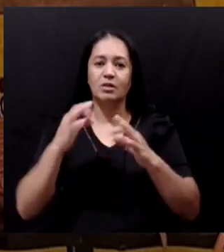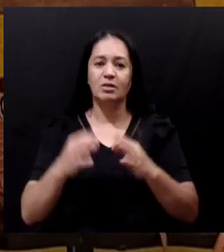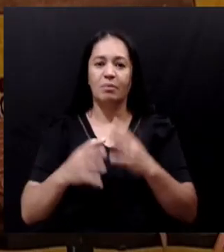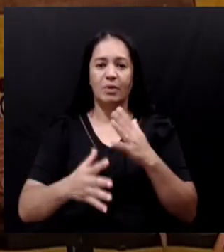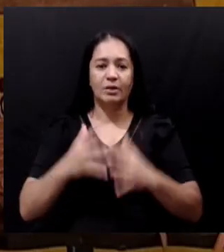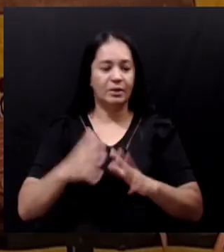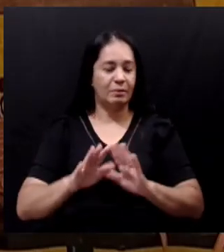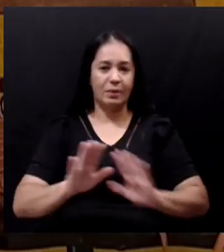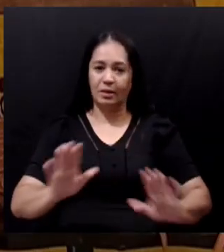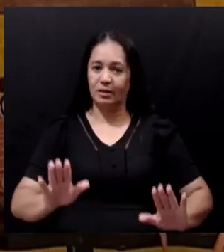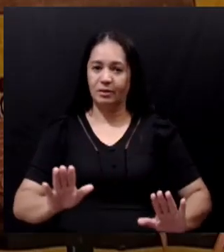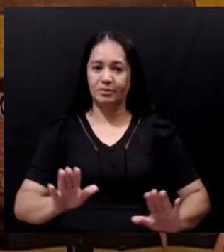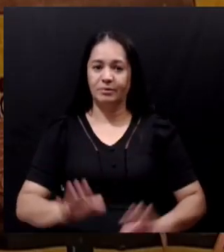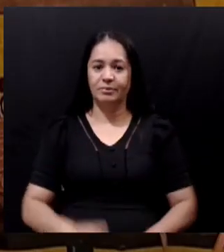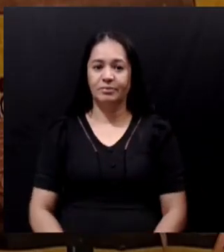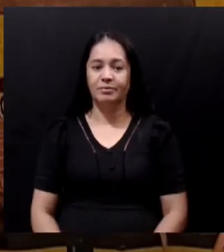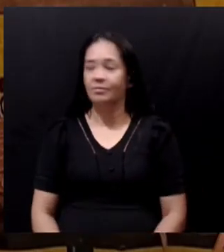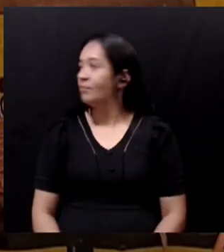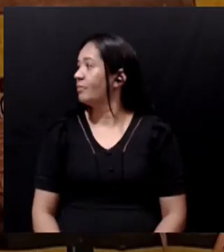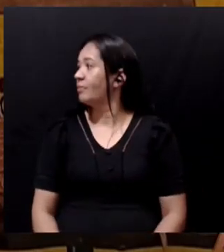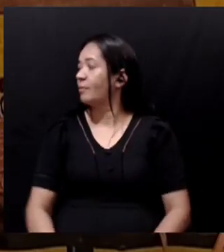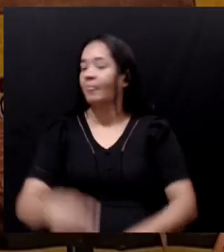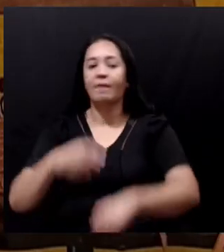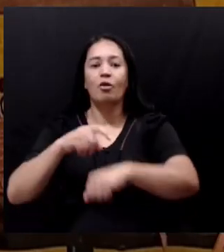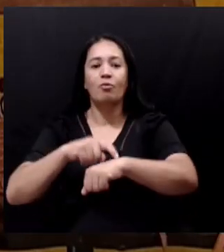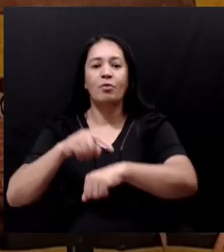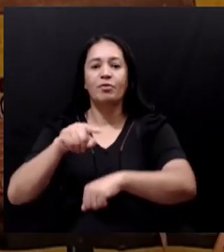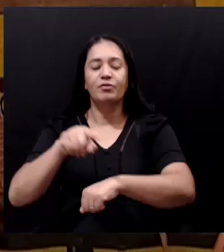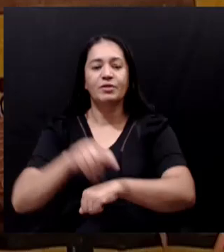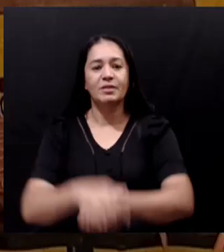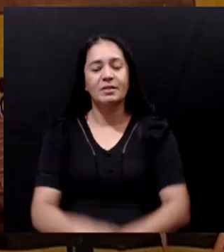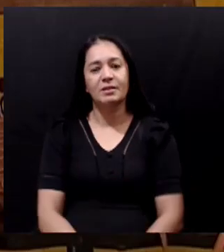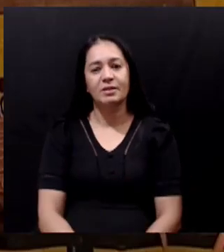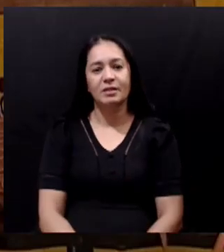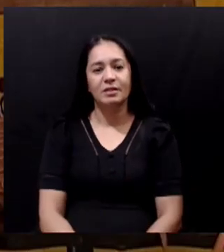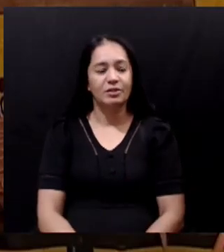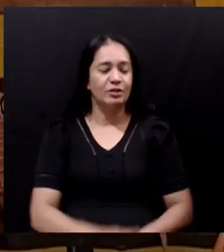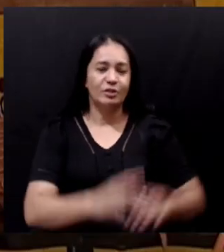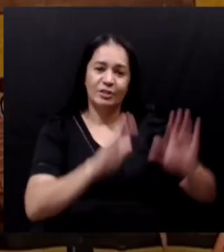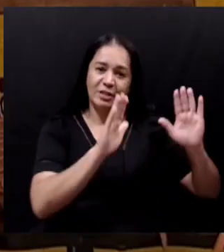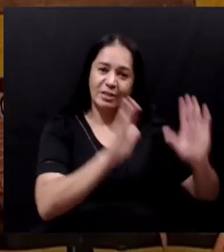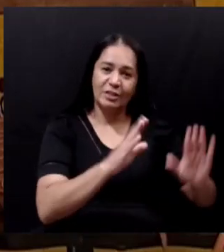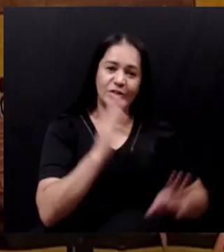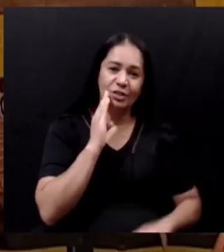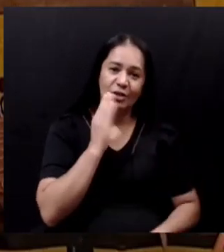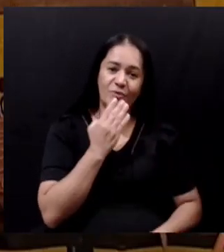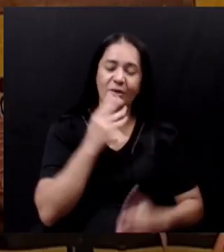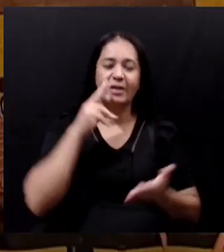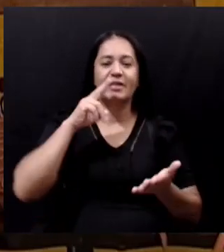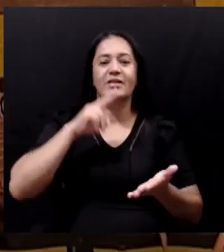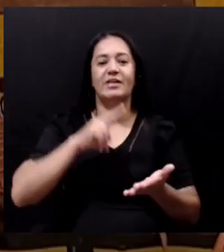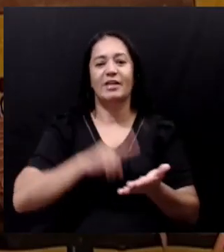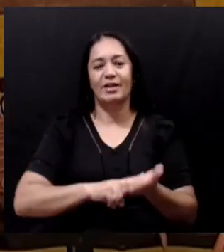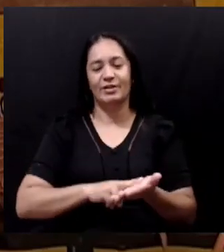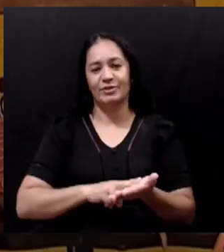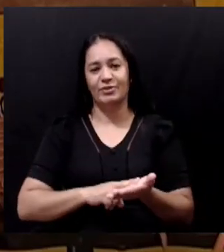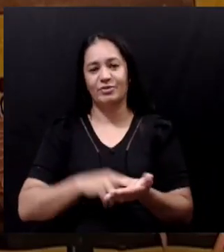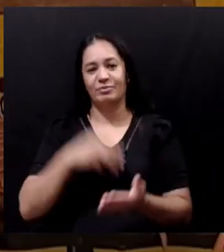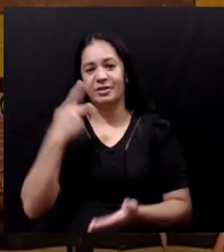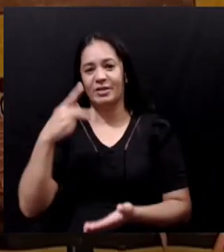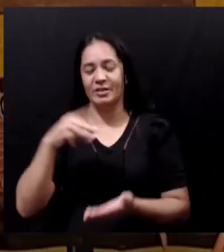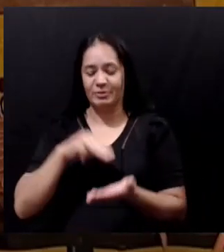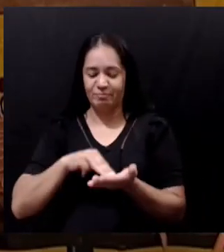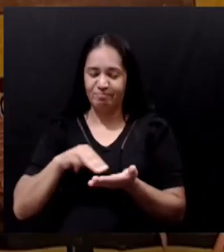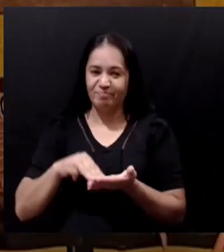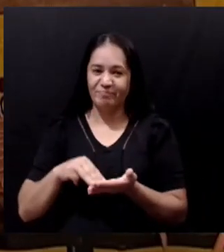E quando chegou o momento de deixar o bar e assumir esse negócio? Cara, não foi